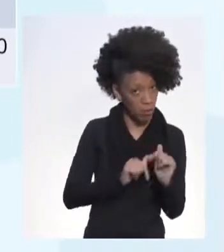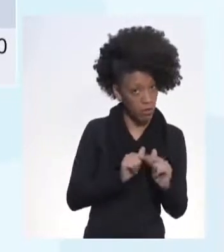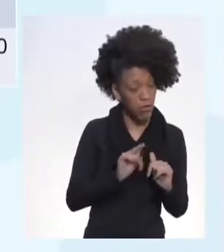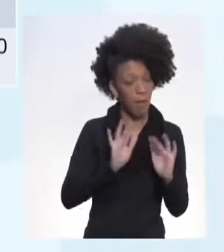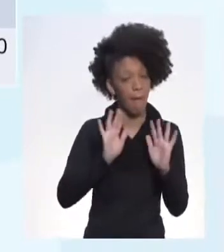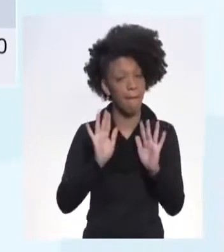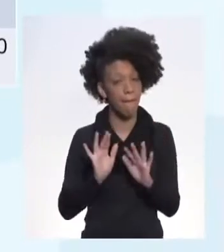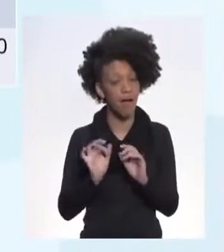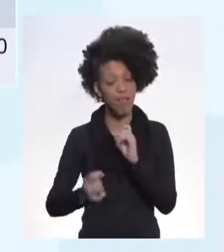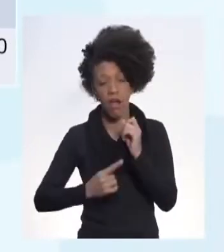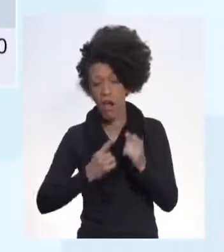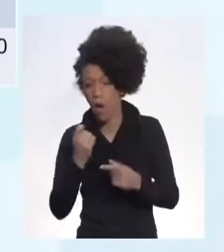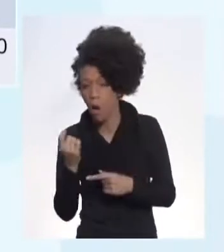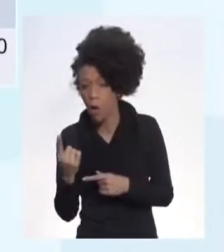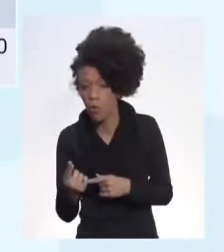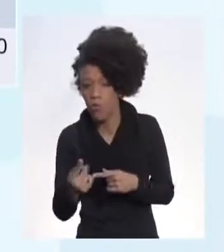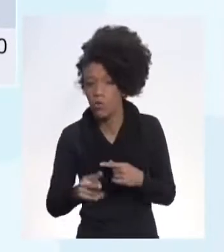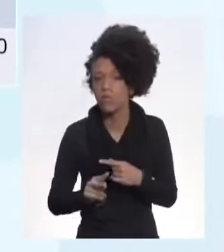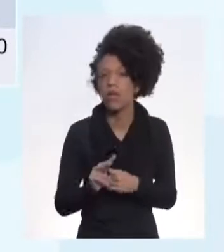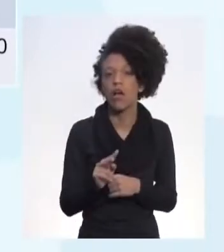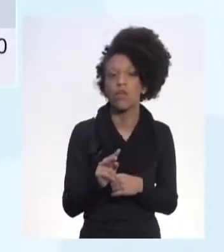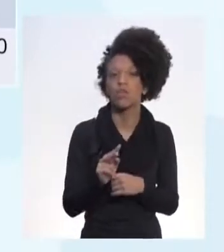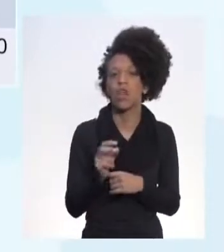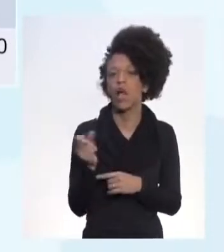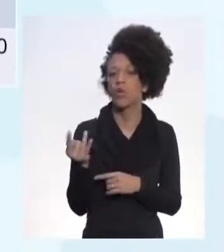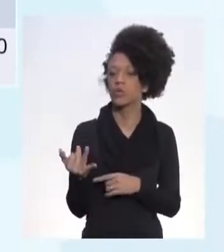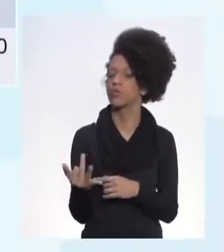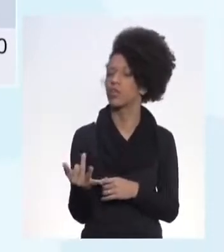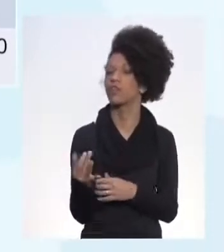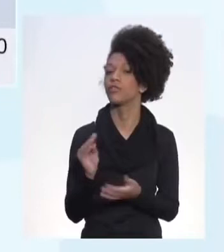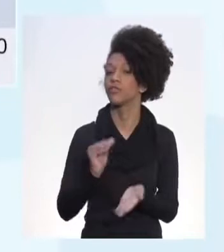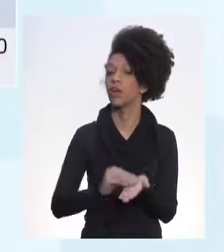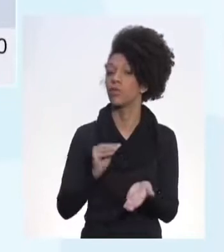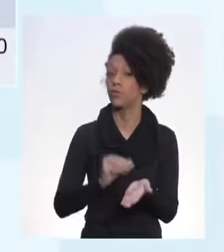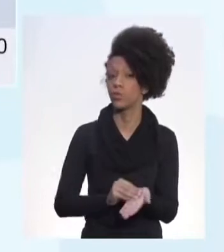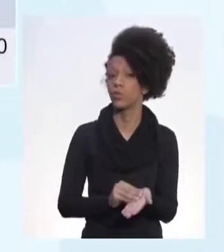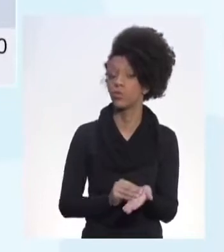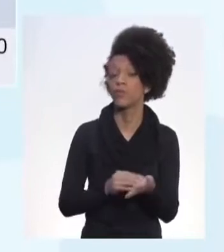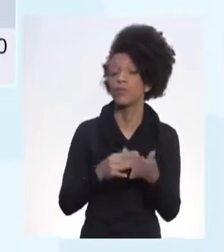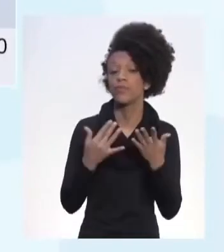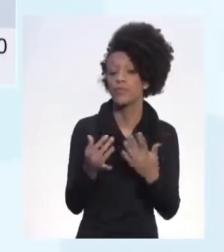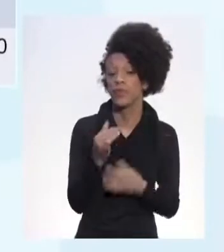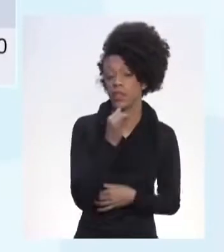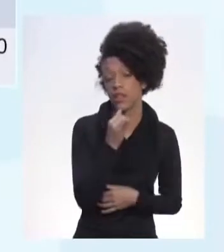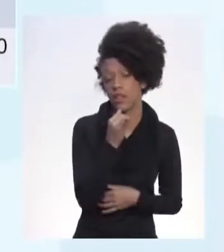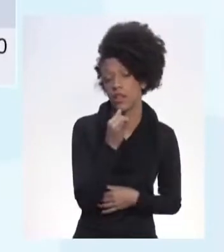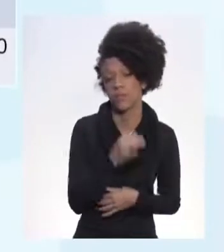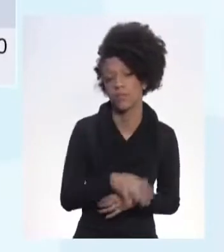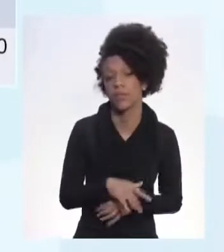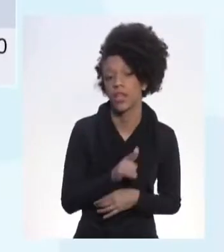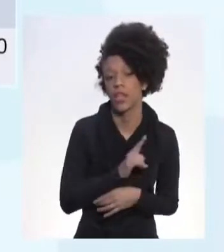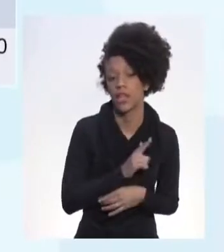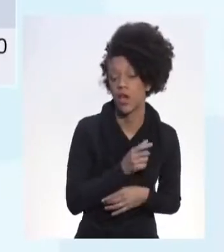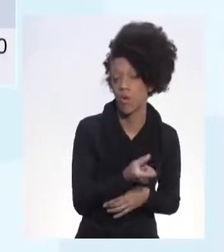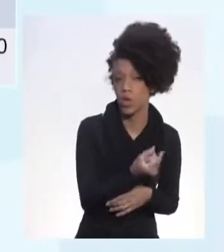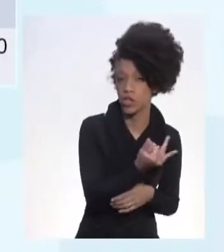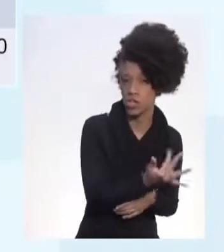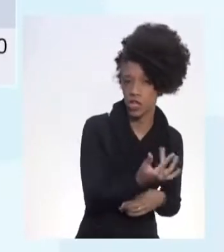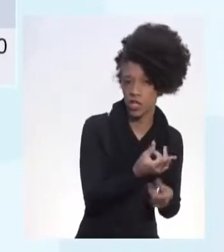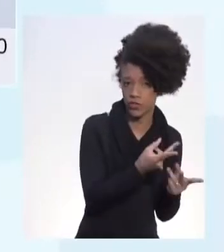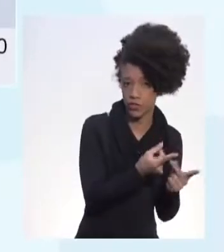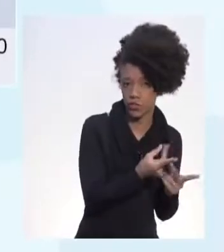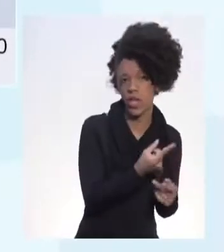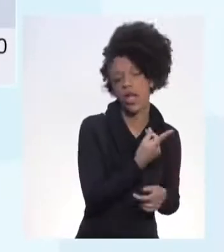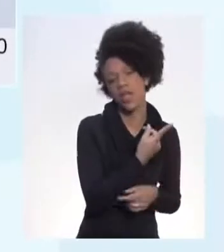Contudo, alguns valores e a quantidade não foram preenchidos. Então, eu tenho lá a quantidade vendida, então eu tenho